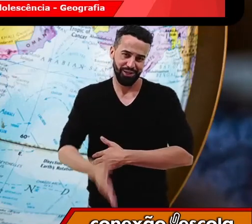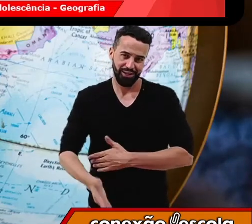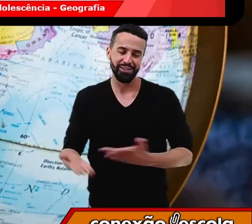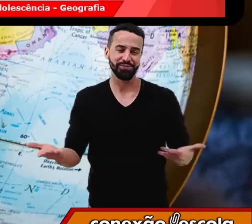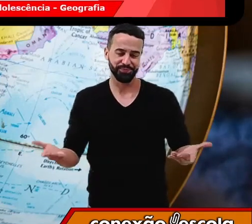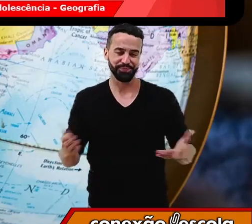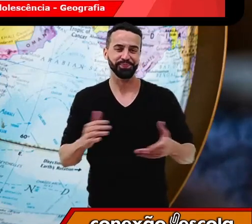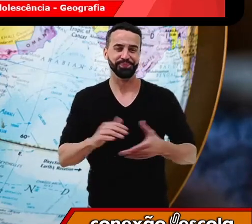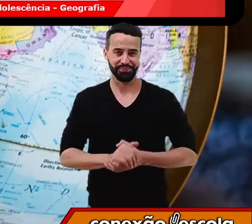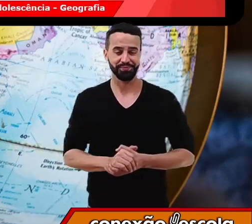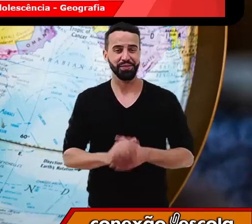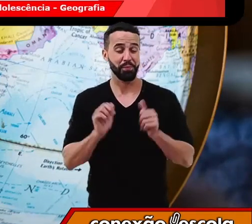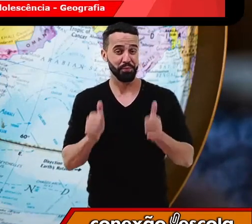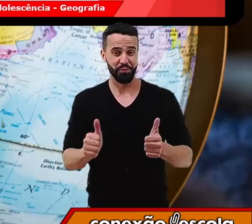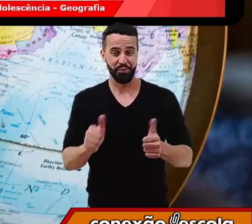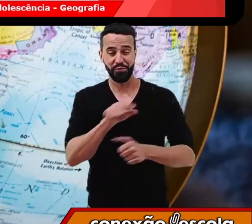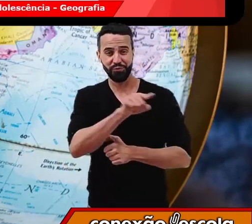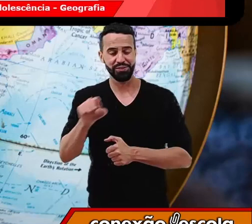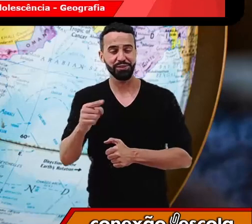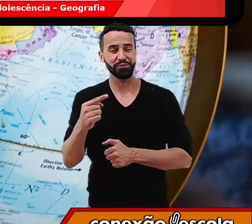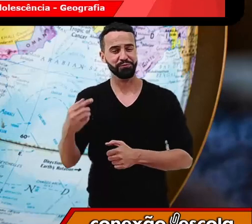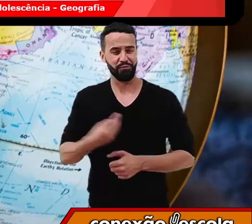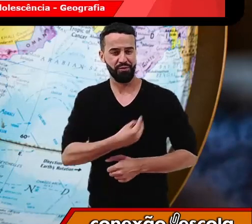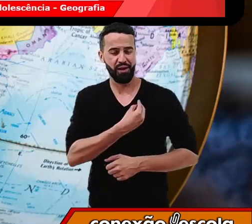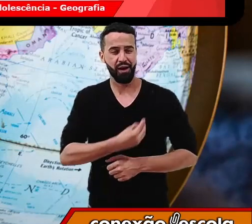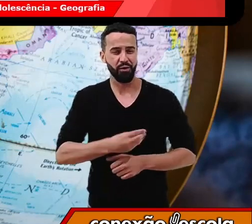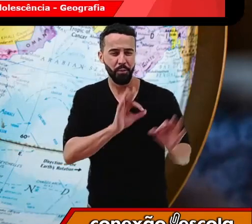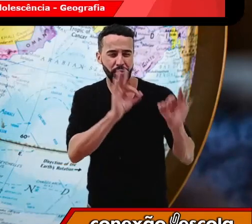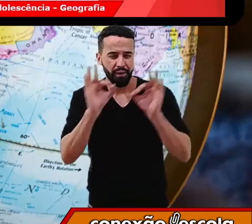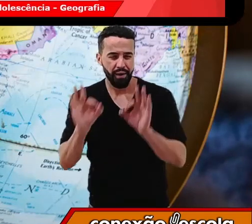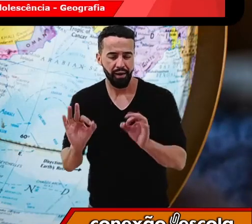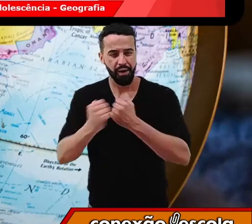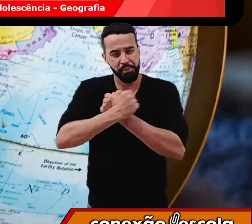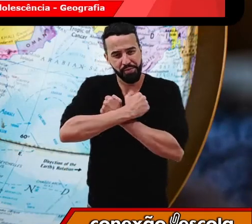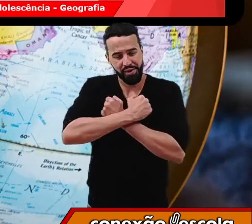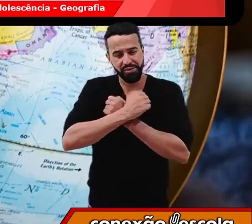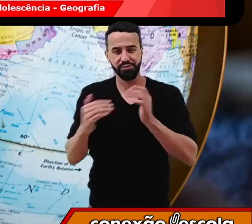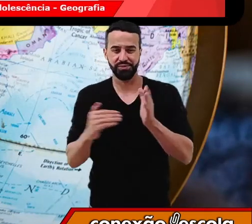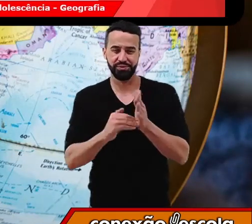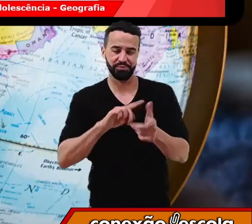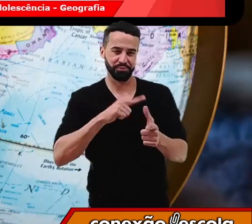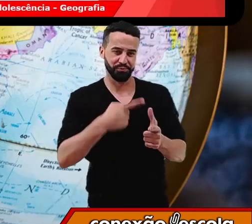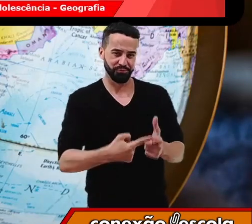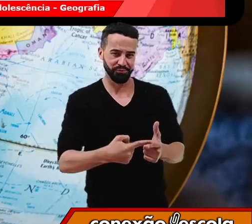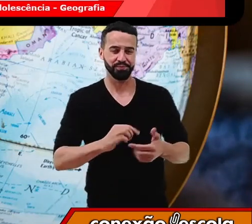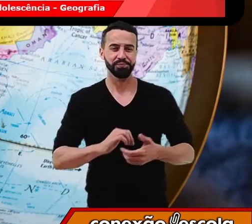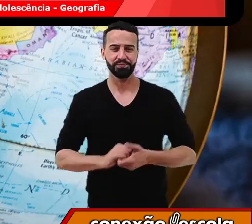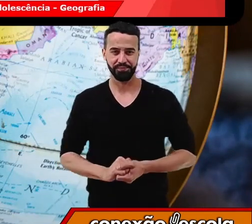chegando ao fim. Valeu demais pela sua presença, forte abraço e até a próxima!